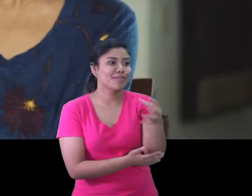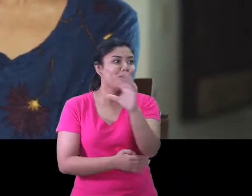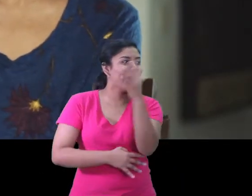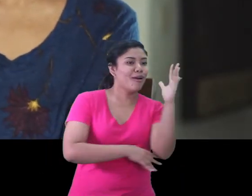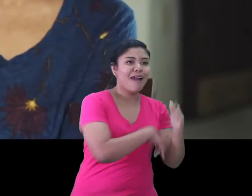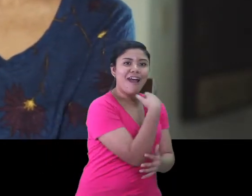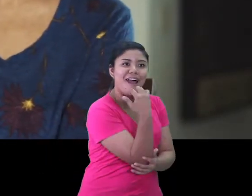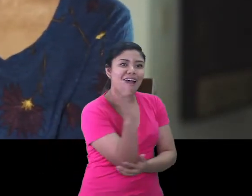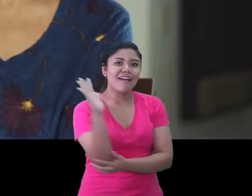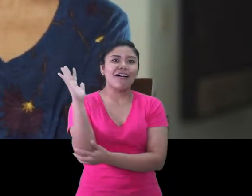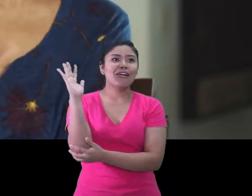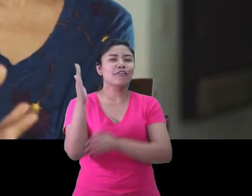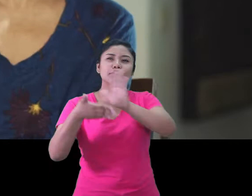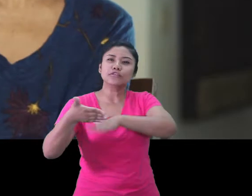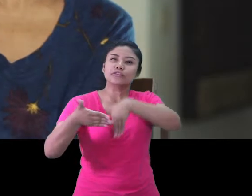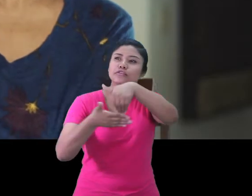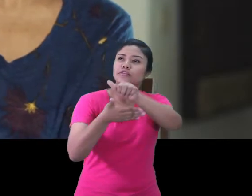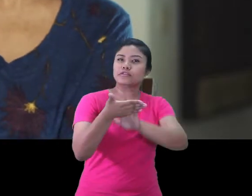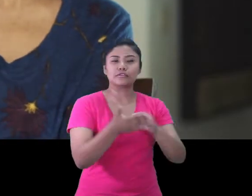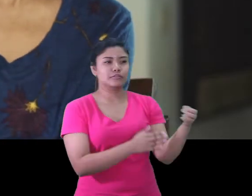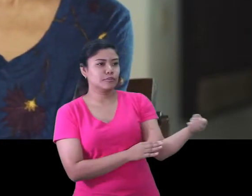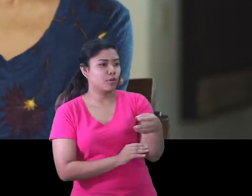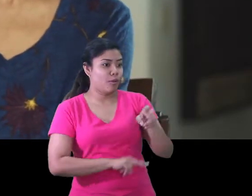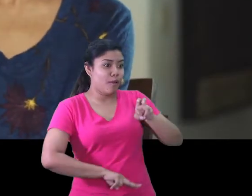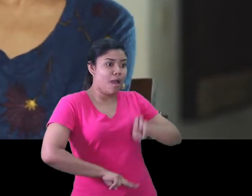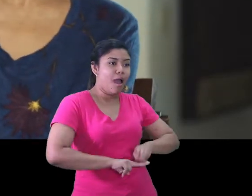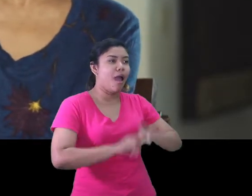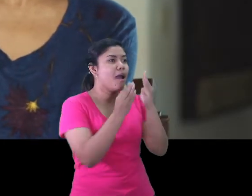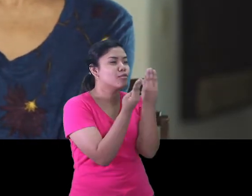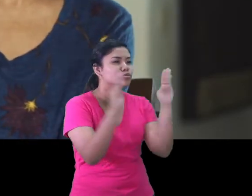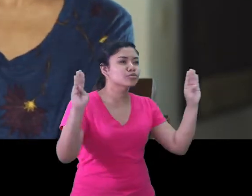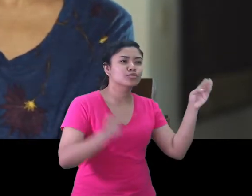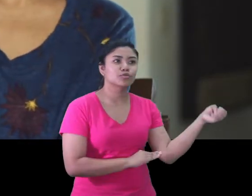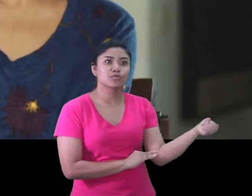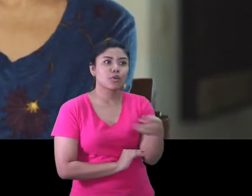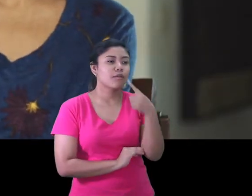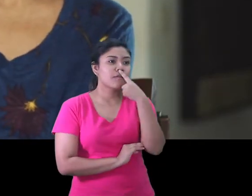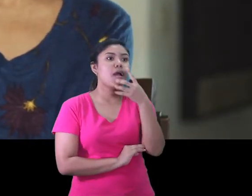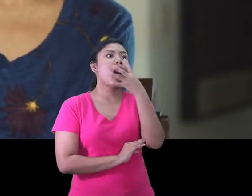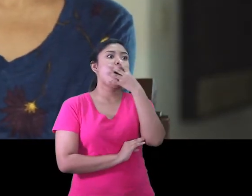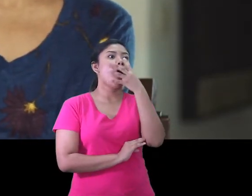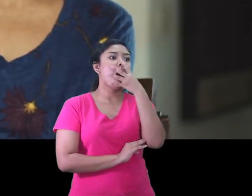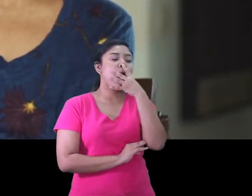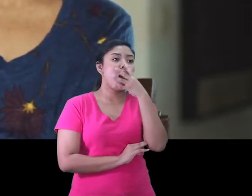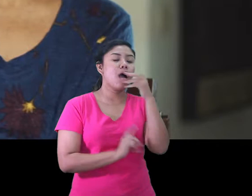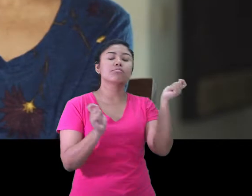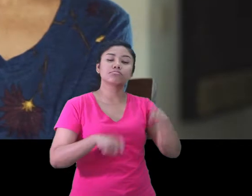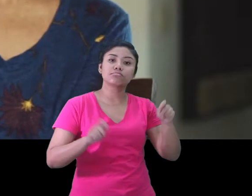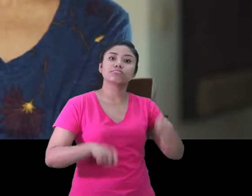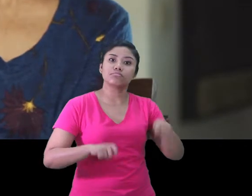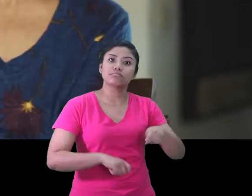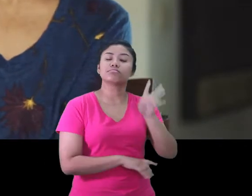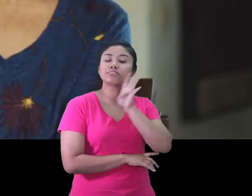vê, olha o nosso parquinho novo, olha uma árvore, olha uma pintura, uma cadeira, uma biblioteca nova, isso,